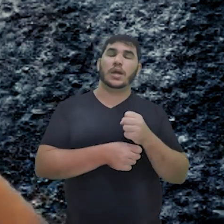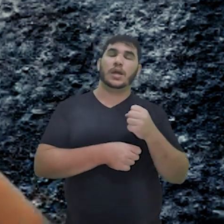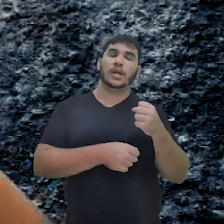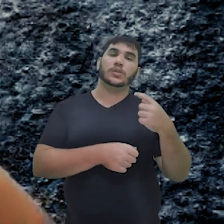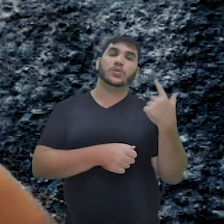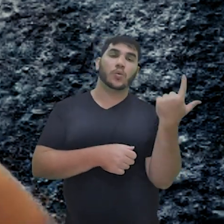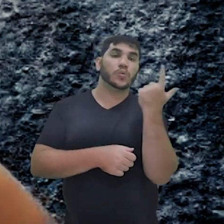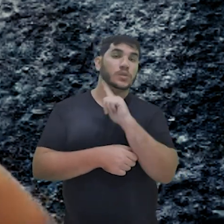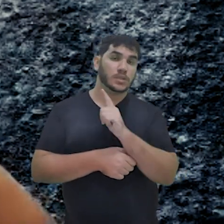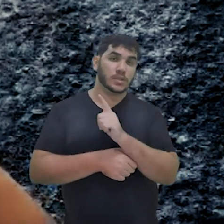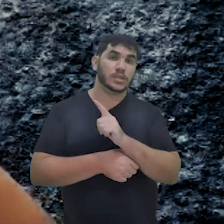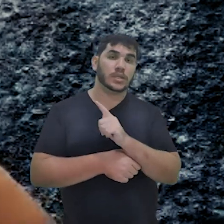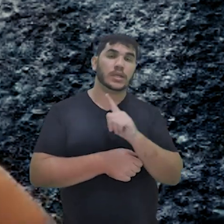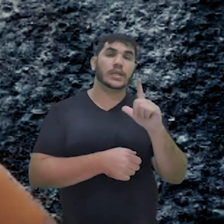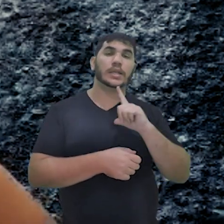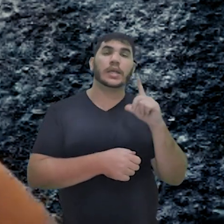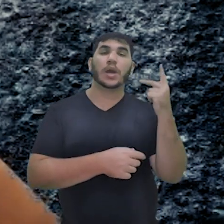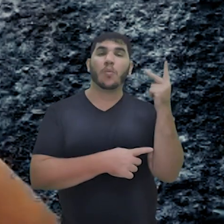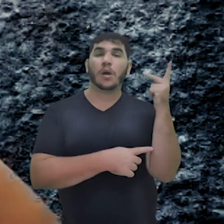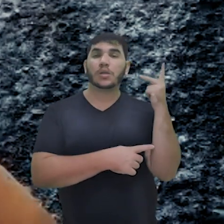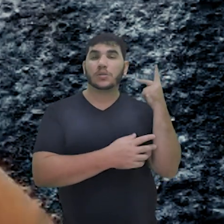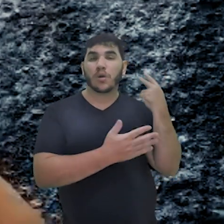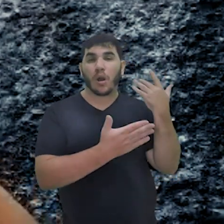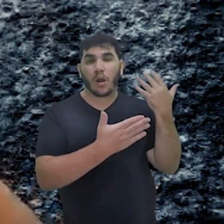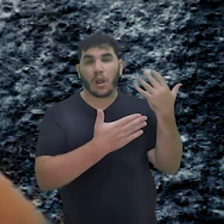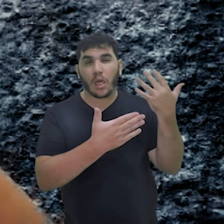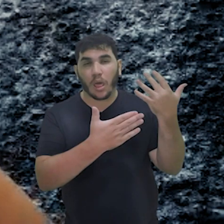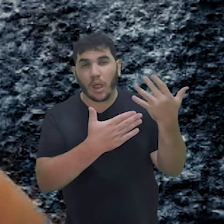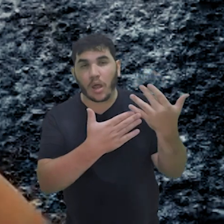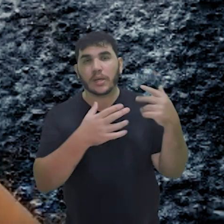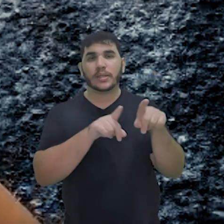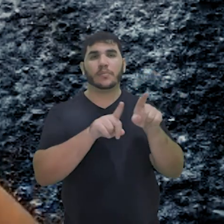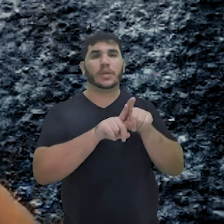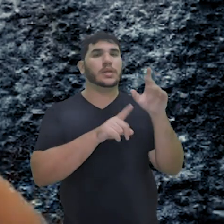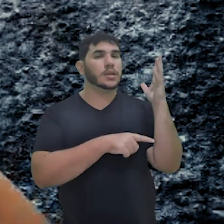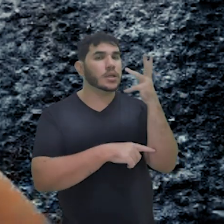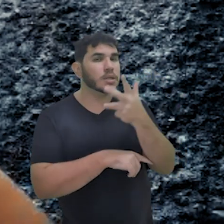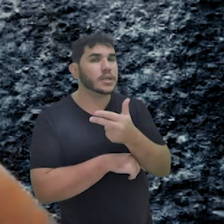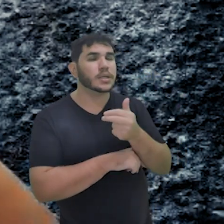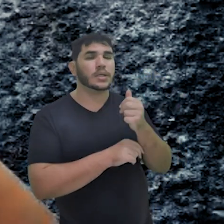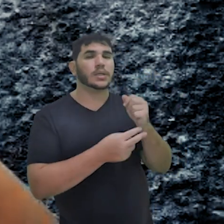a gente tenha uma história longa e linda